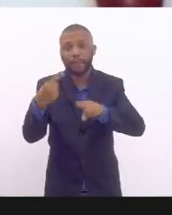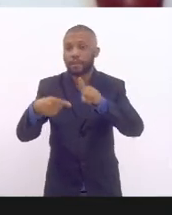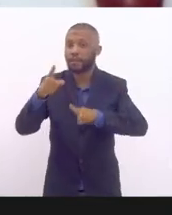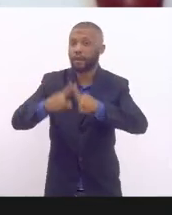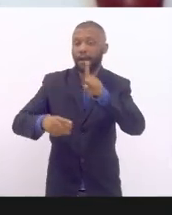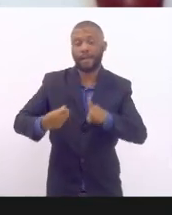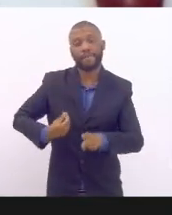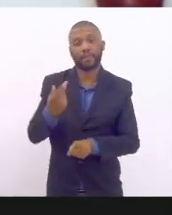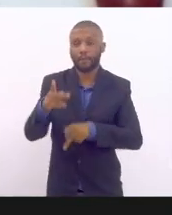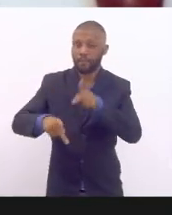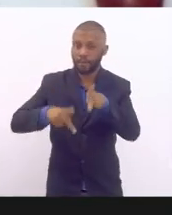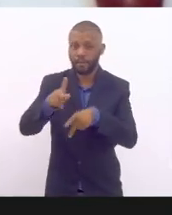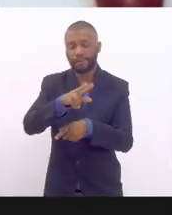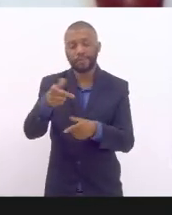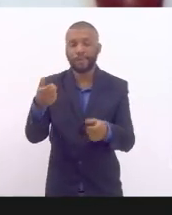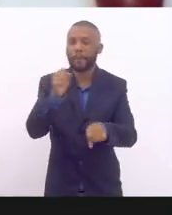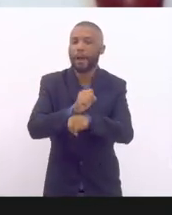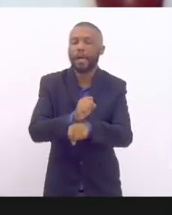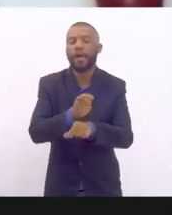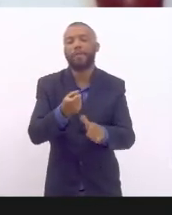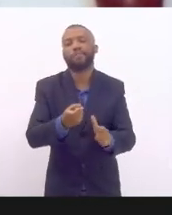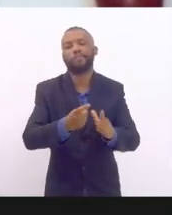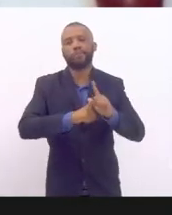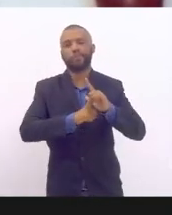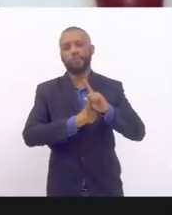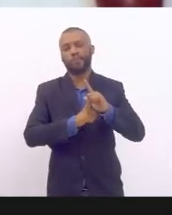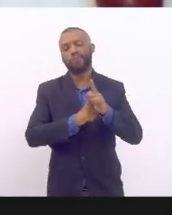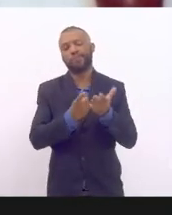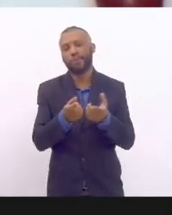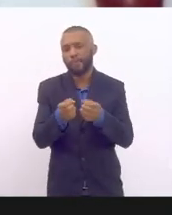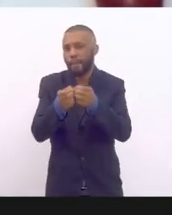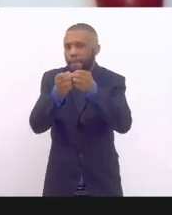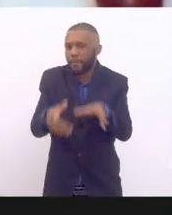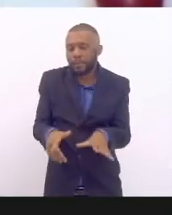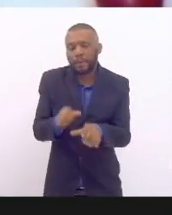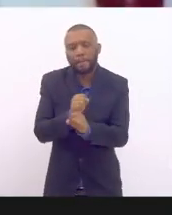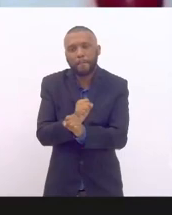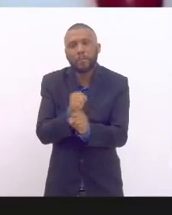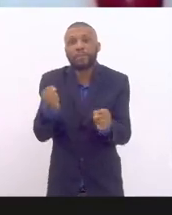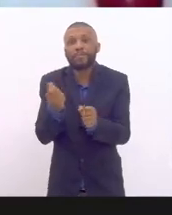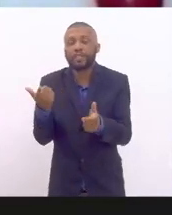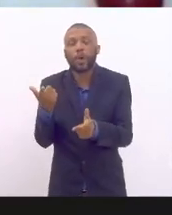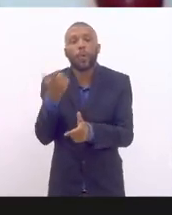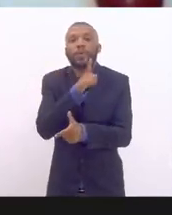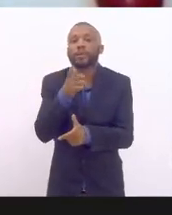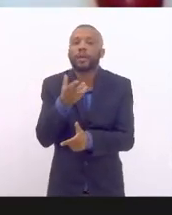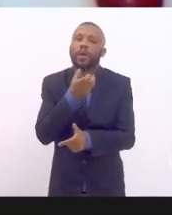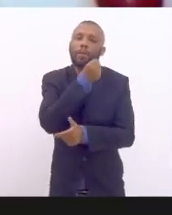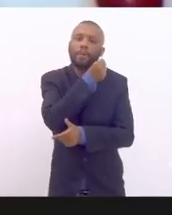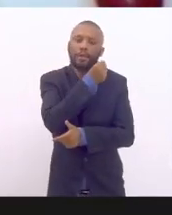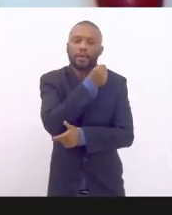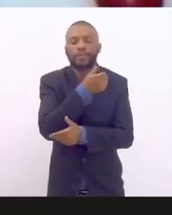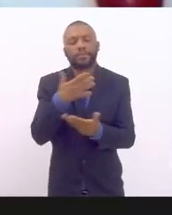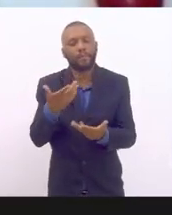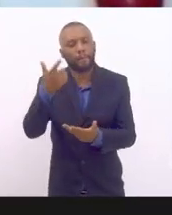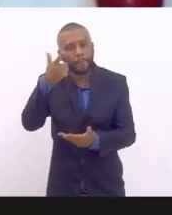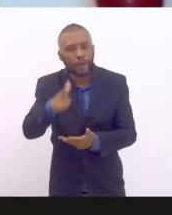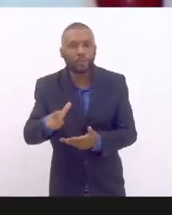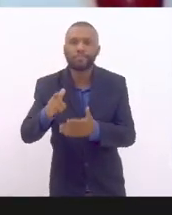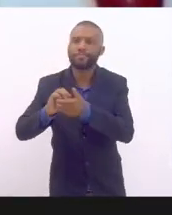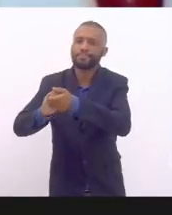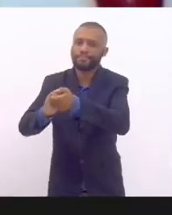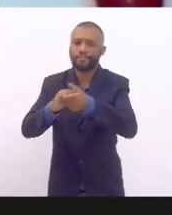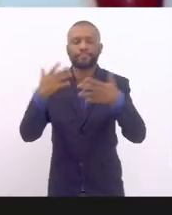e que serão interrompidas com danos irreversíveis então mais uma vez eu parabenizo